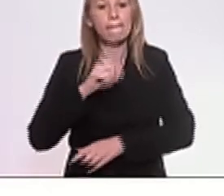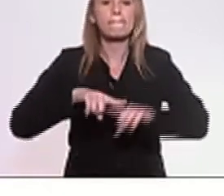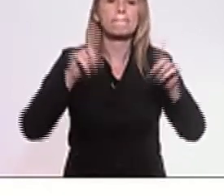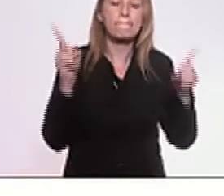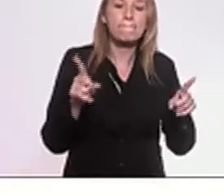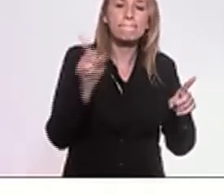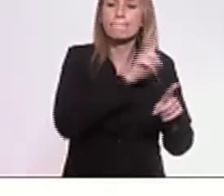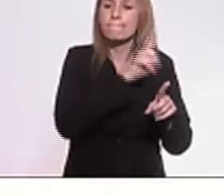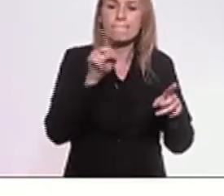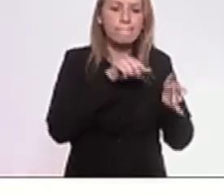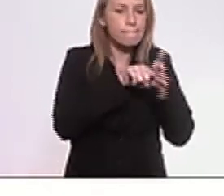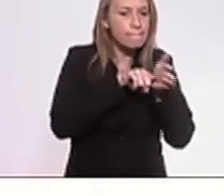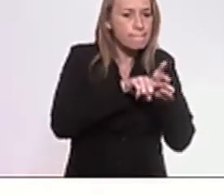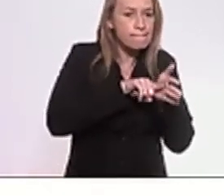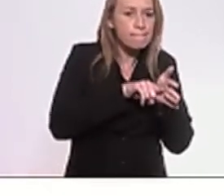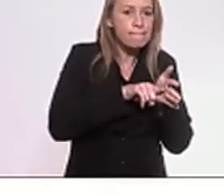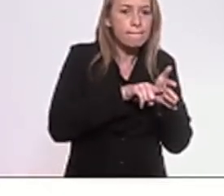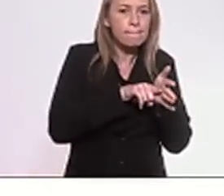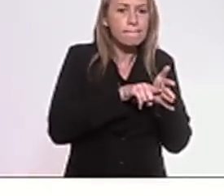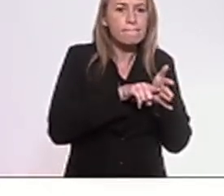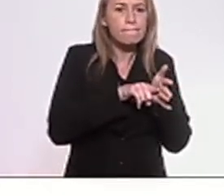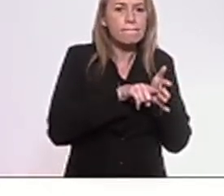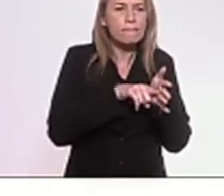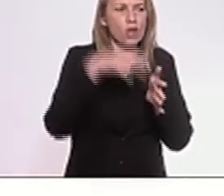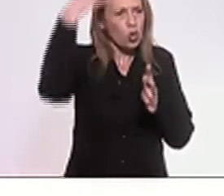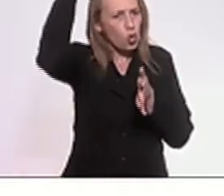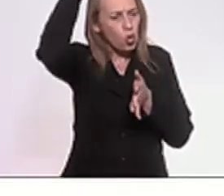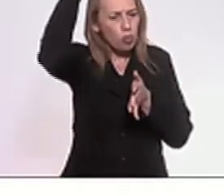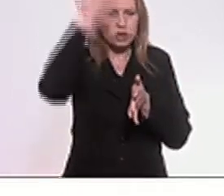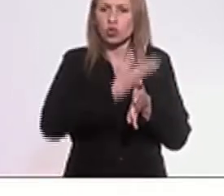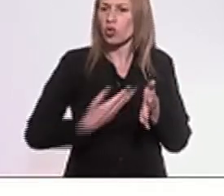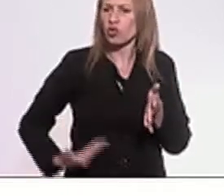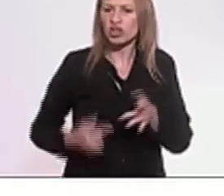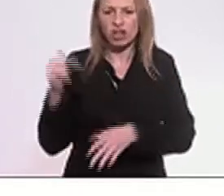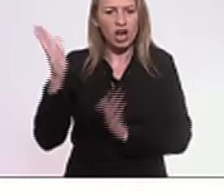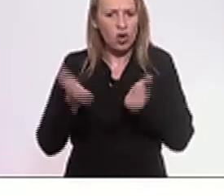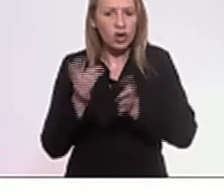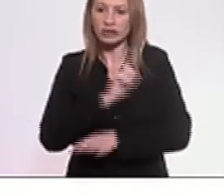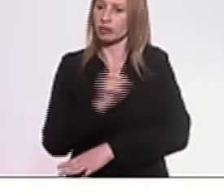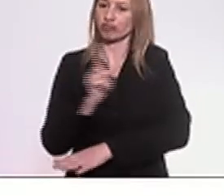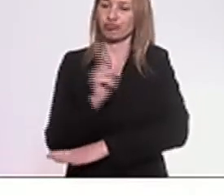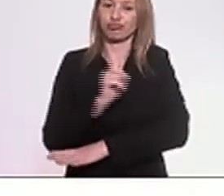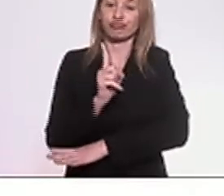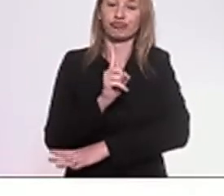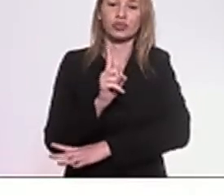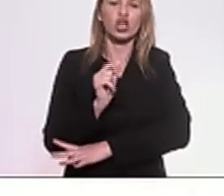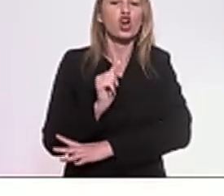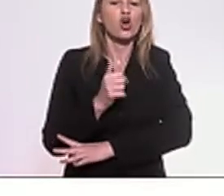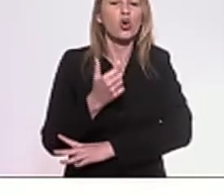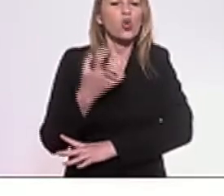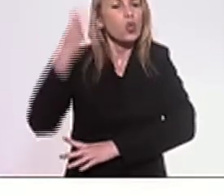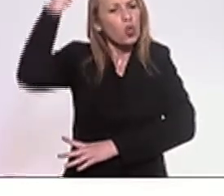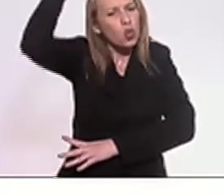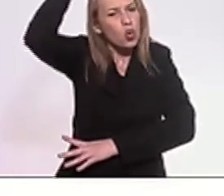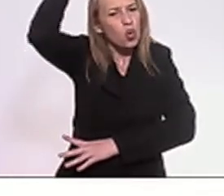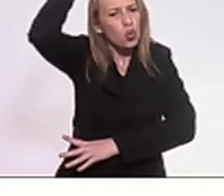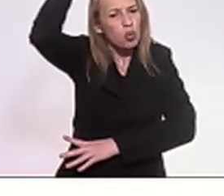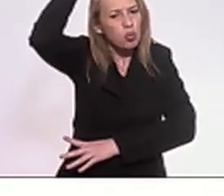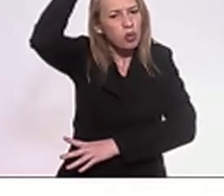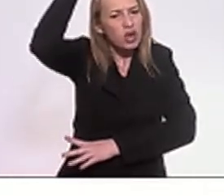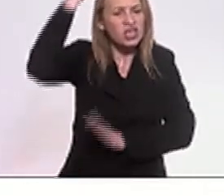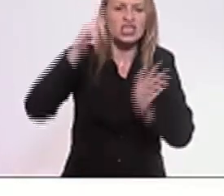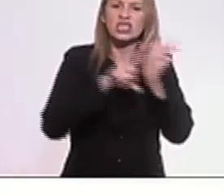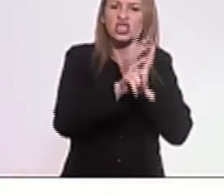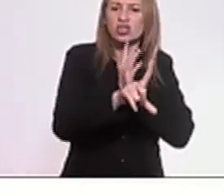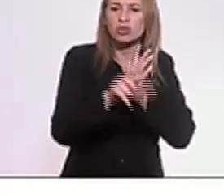se não foram fiscalizadas, não foi por culpa desse atual governo. Não foi por culpa dessa atual